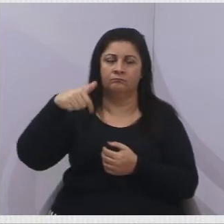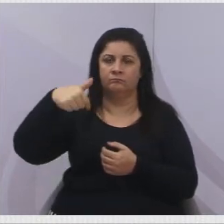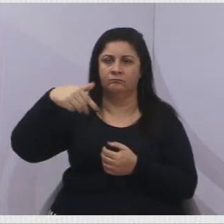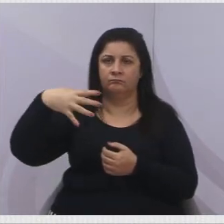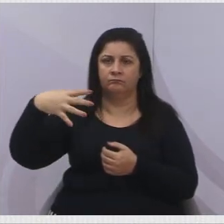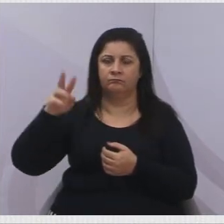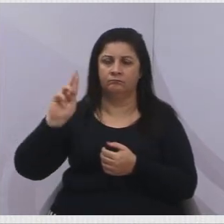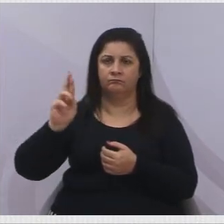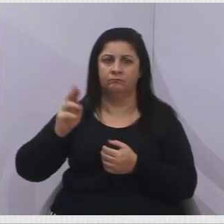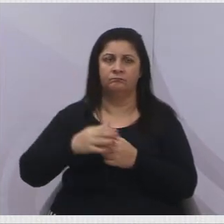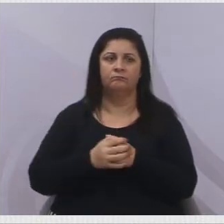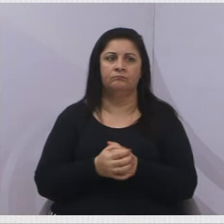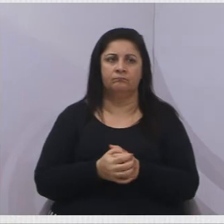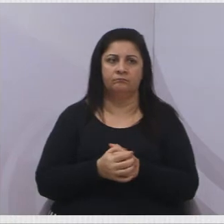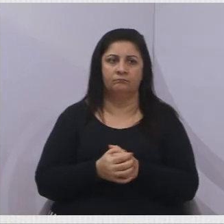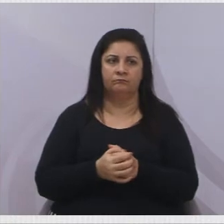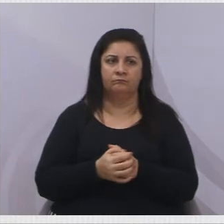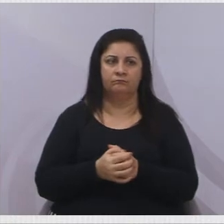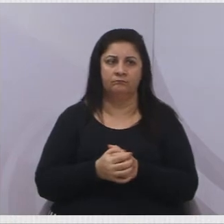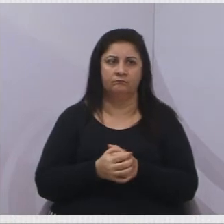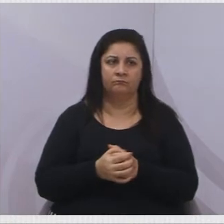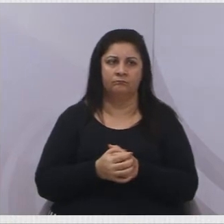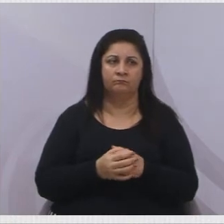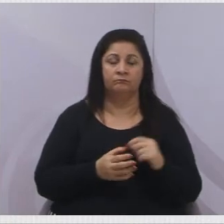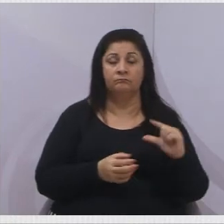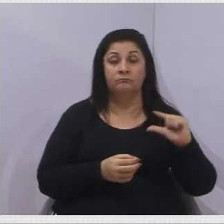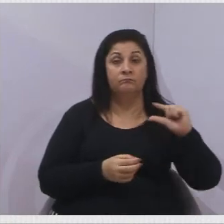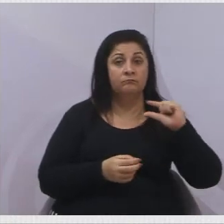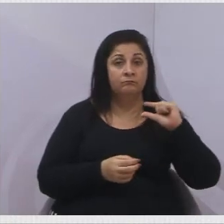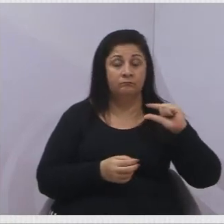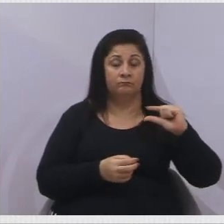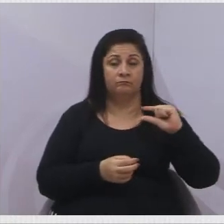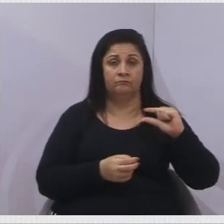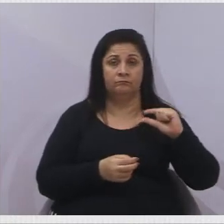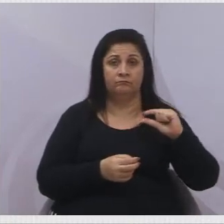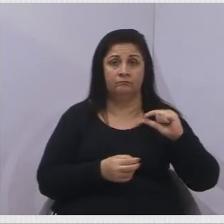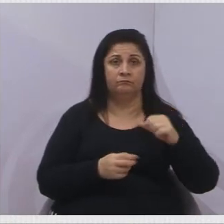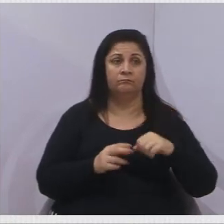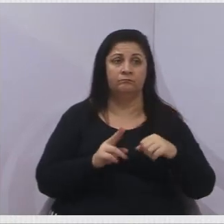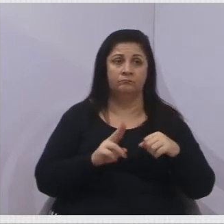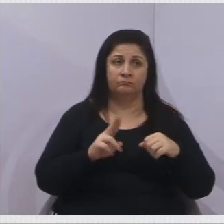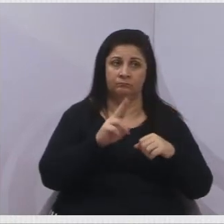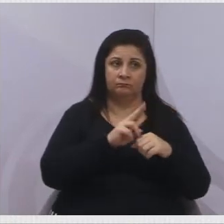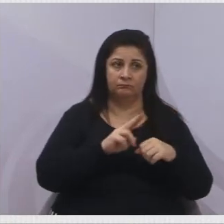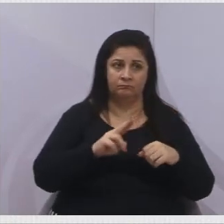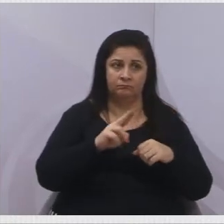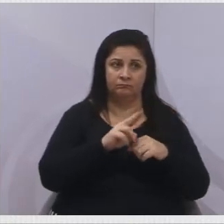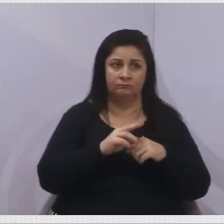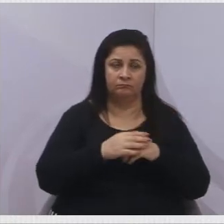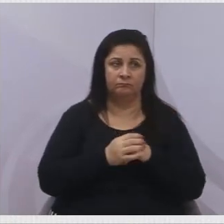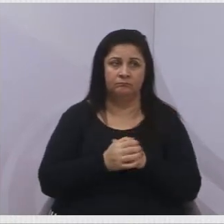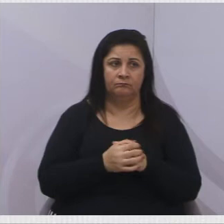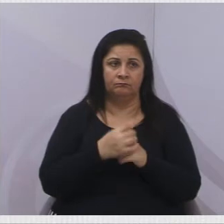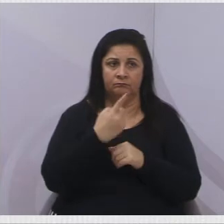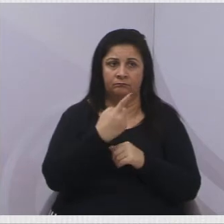201.936.974. A aplicação mínima de recursos próprios aplicáveis na saúde